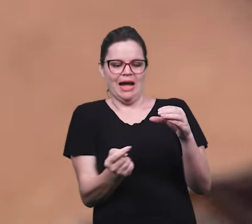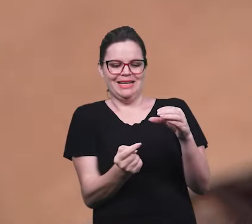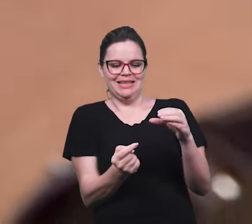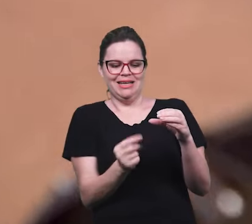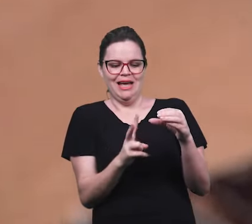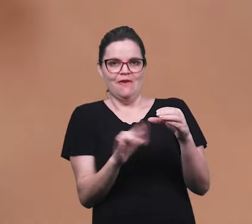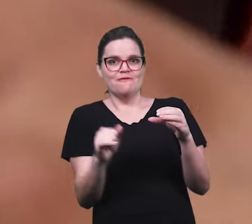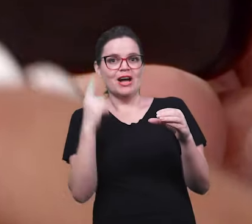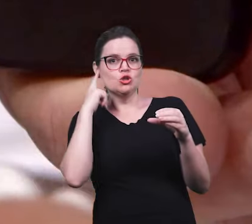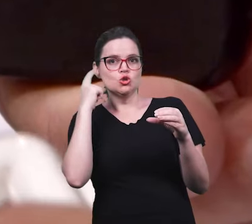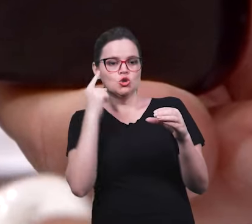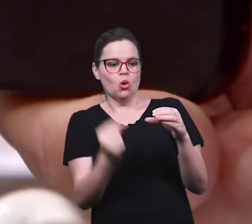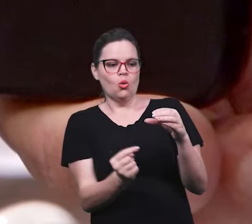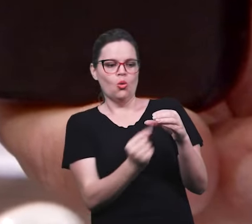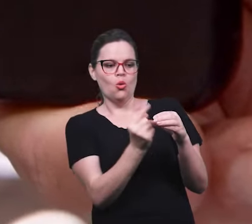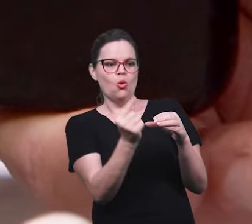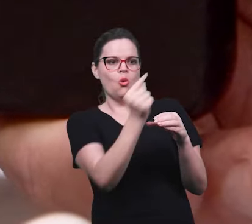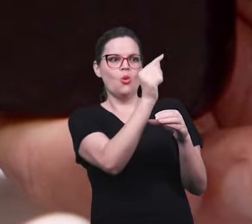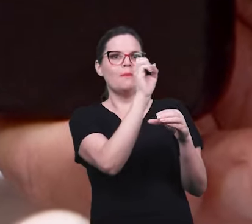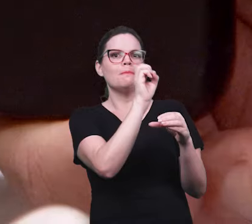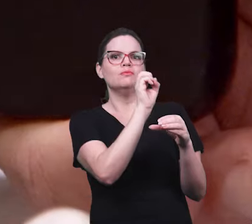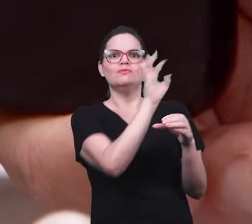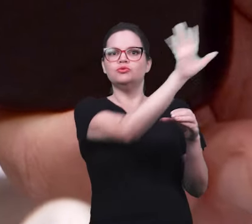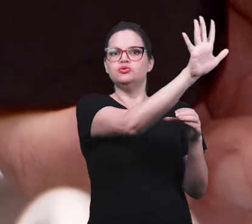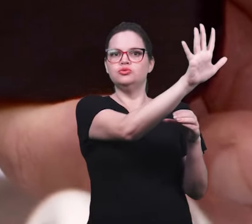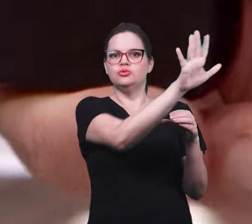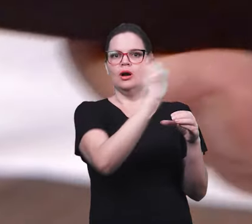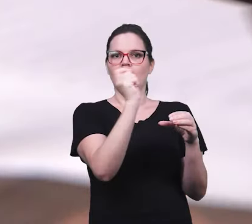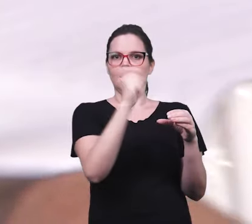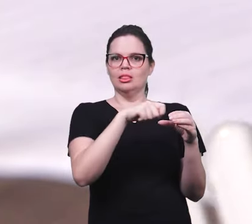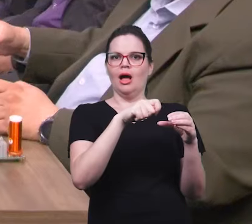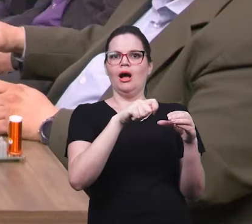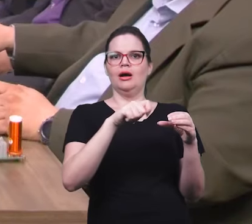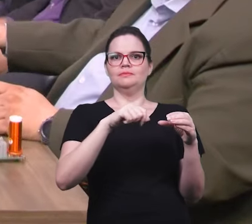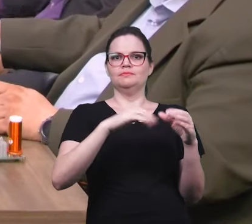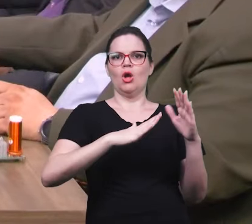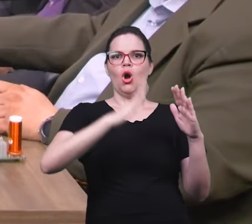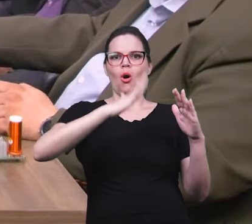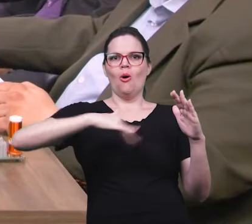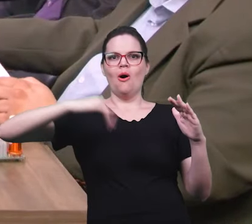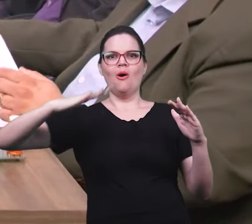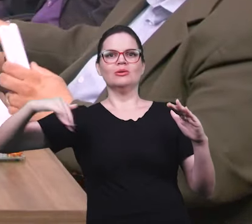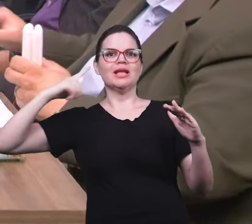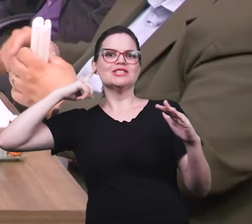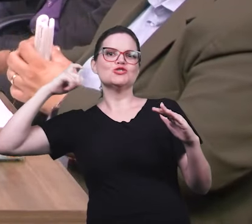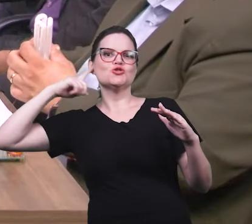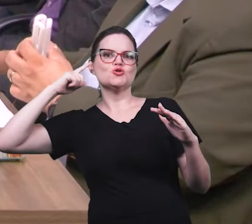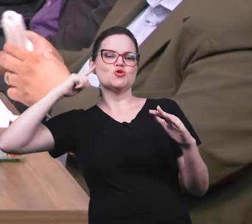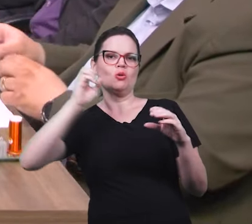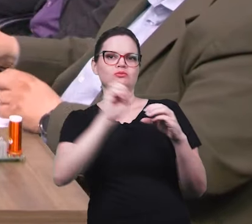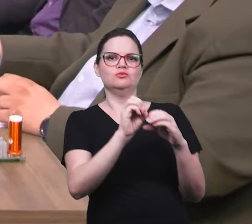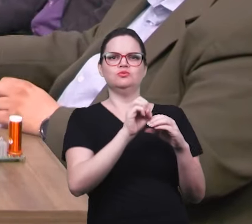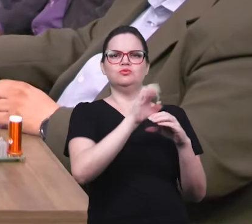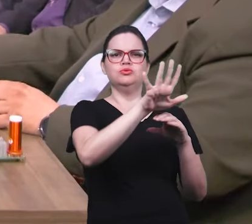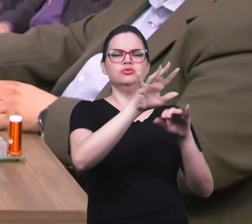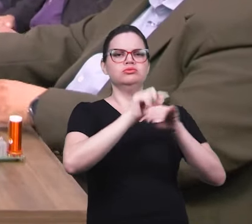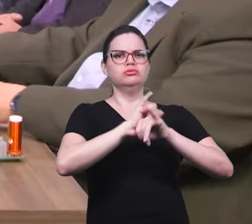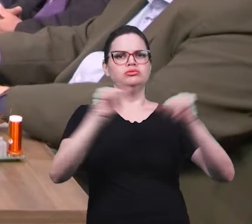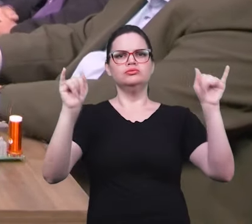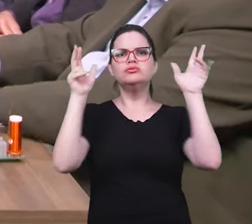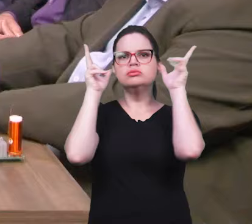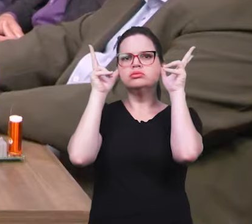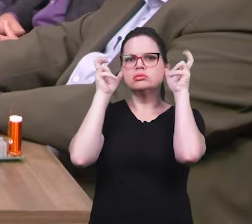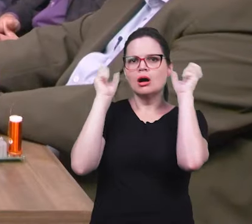vai movimentar o ar em volta igual um alto-falante. Então isso aqui, meus irmãos, é um exemplo assim daquilo que a gente